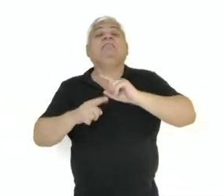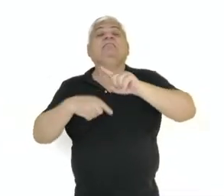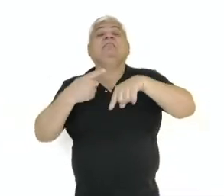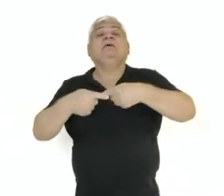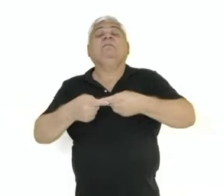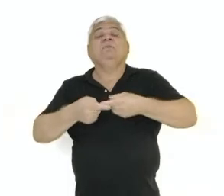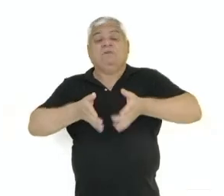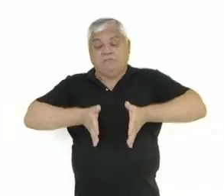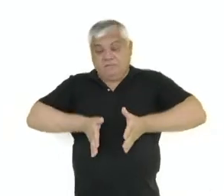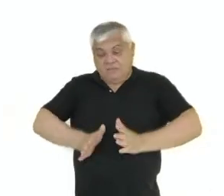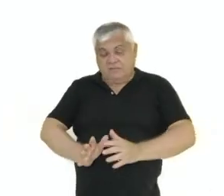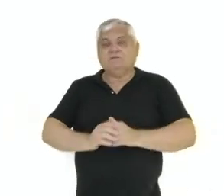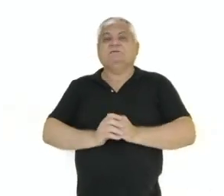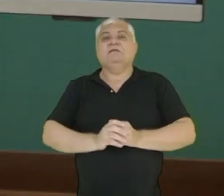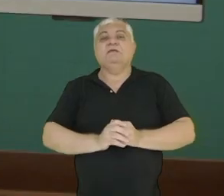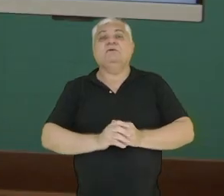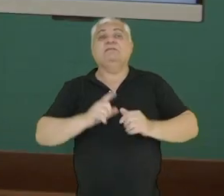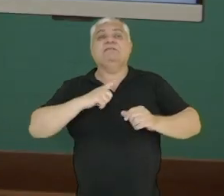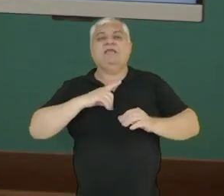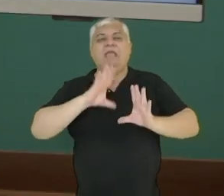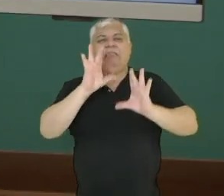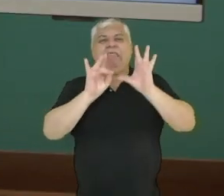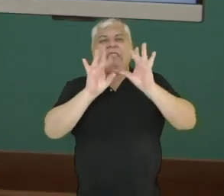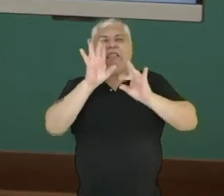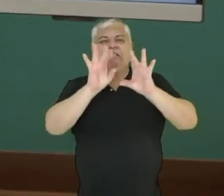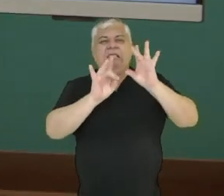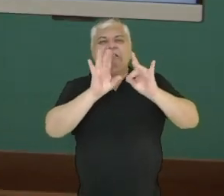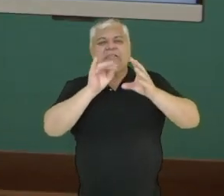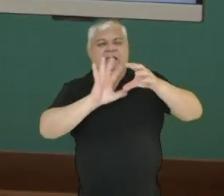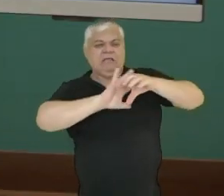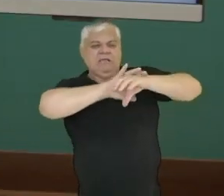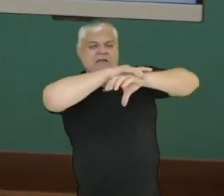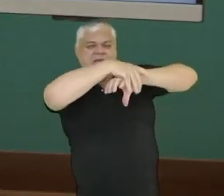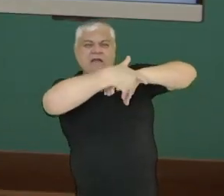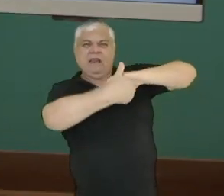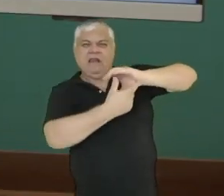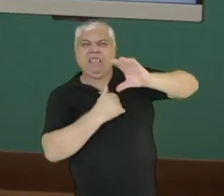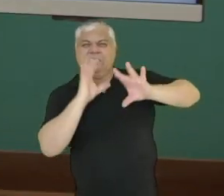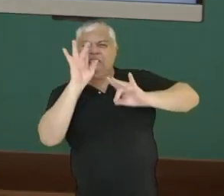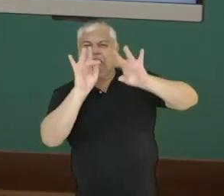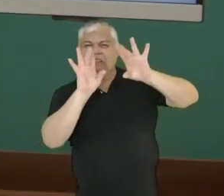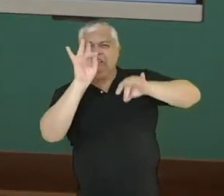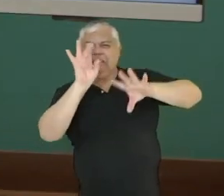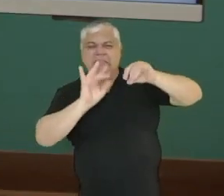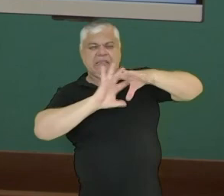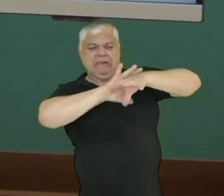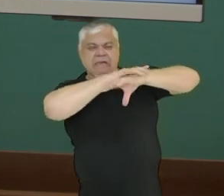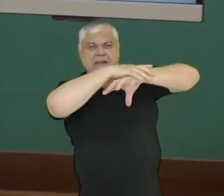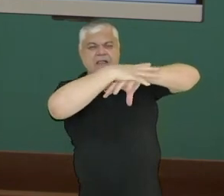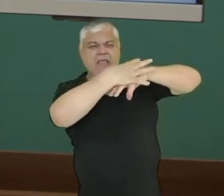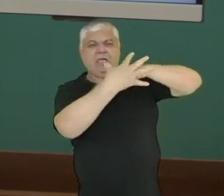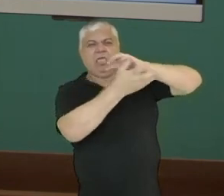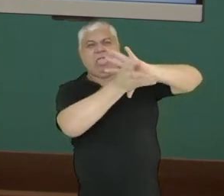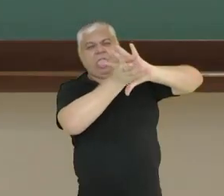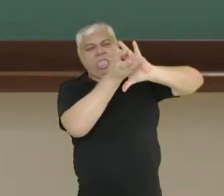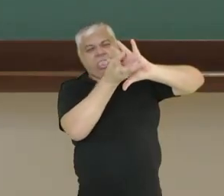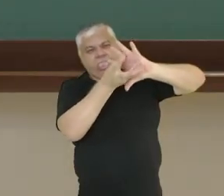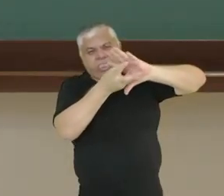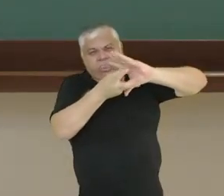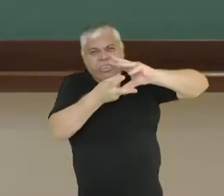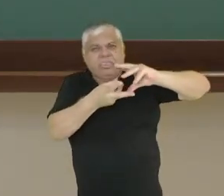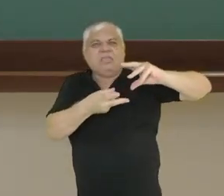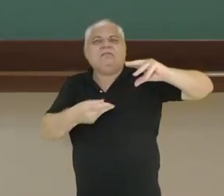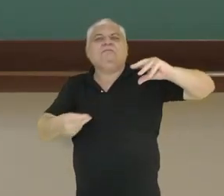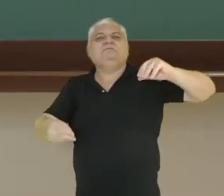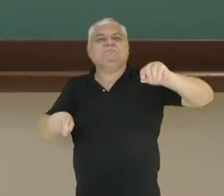bebê saiu, a placenta que foi formada aqui, que está dentro do útero, ela descola e sai também a